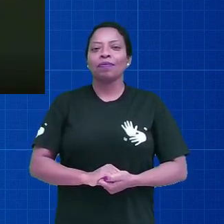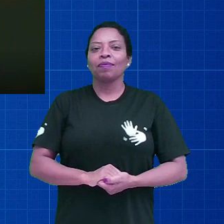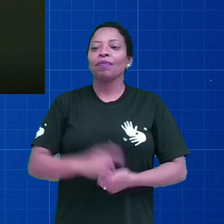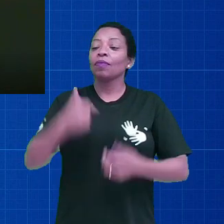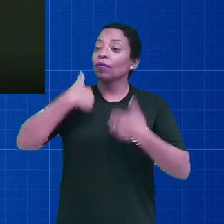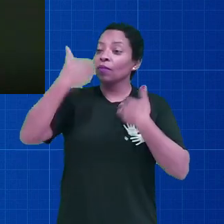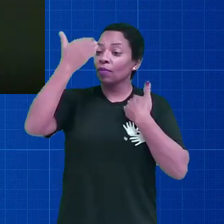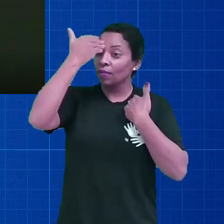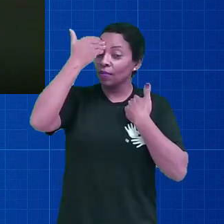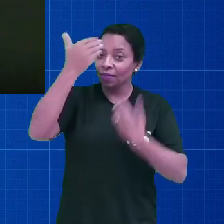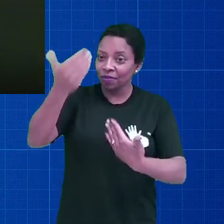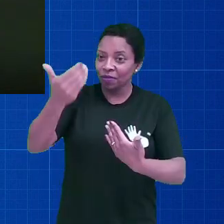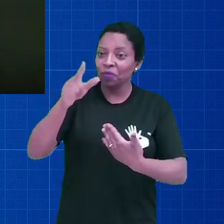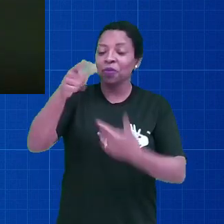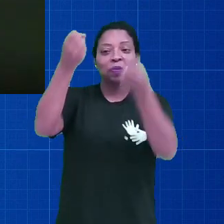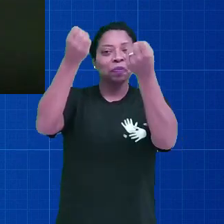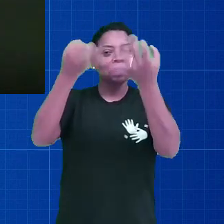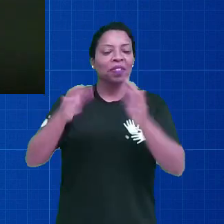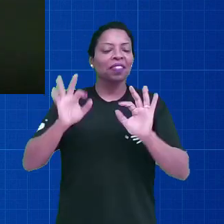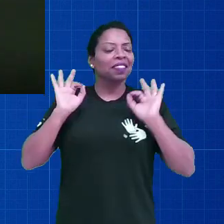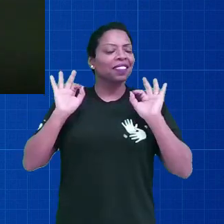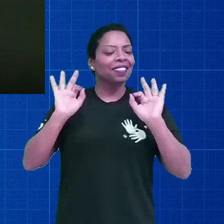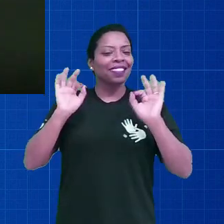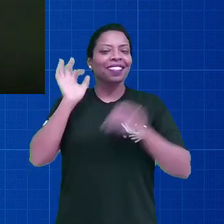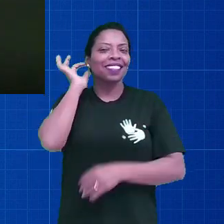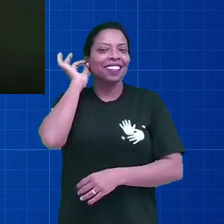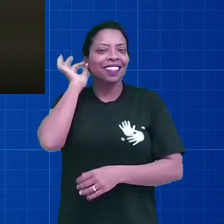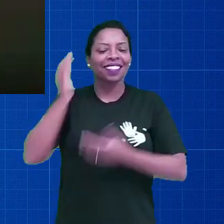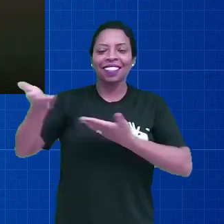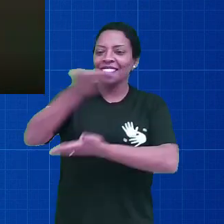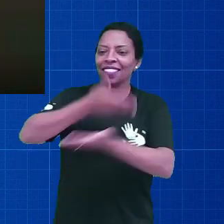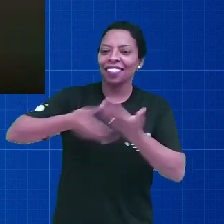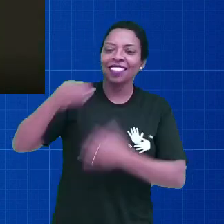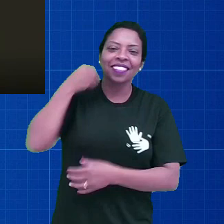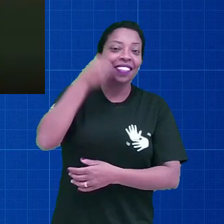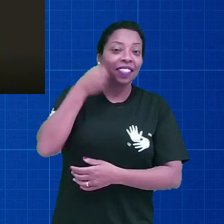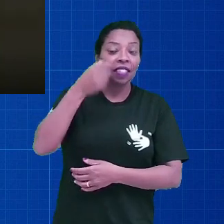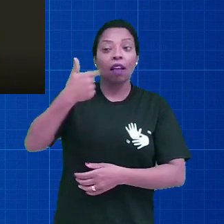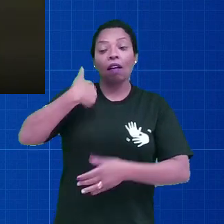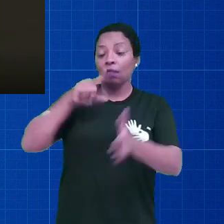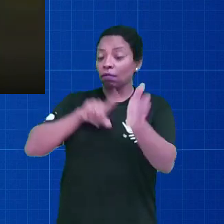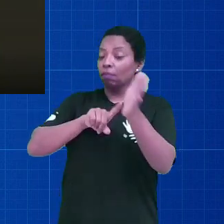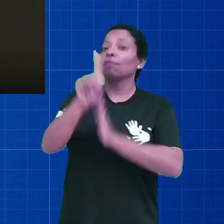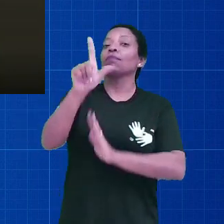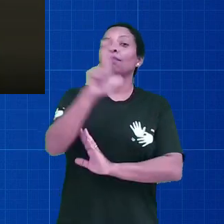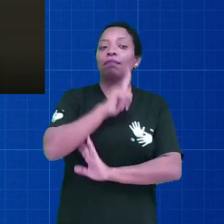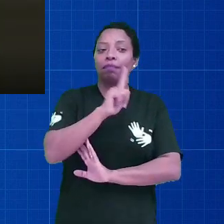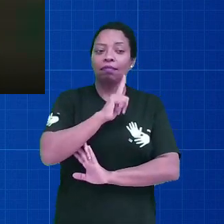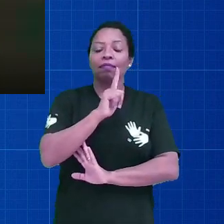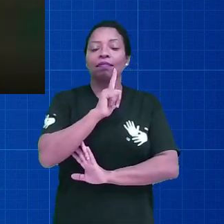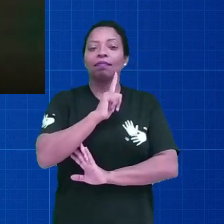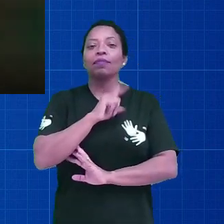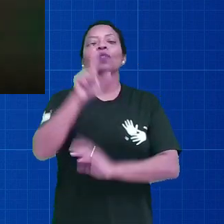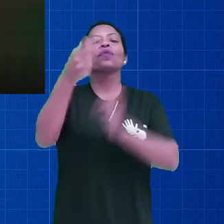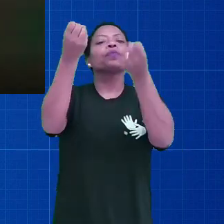Agradeço as excelentes contribuições e trocas de experiências. Eu tenho uma pergunta. Durante